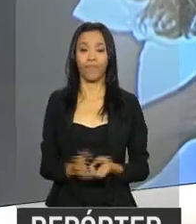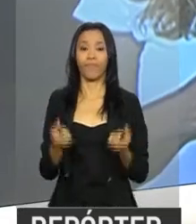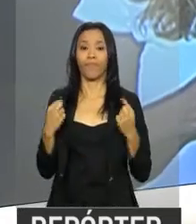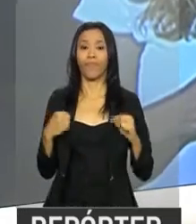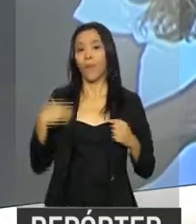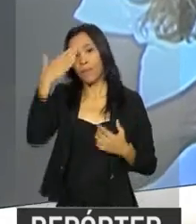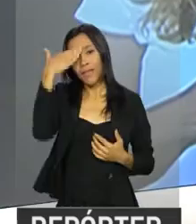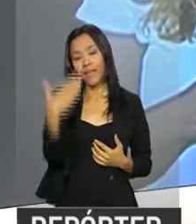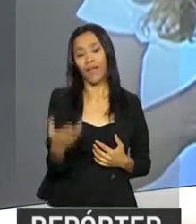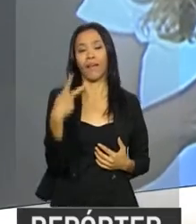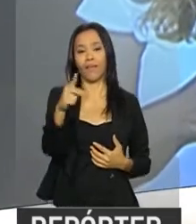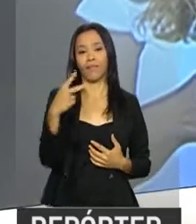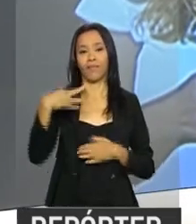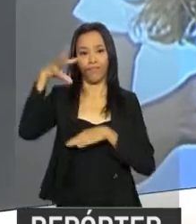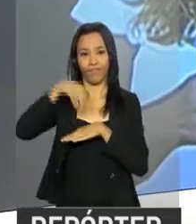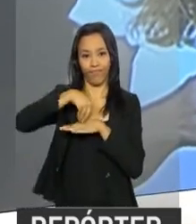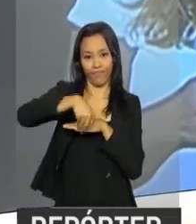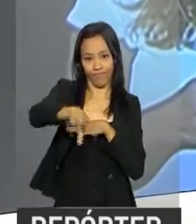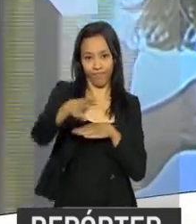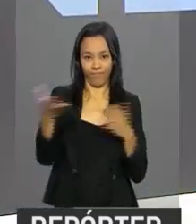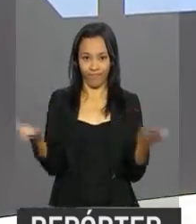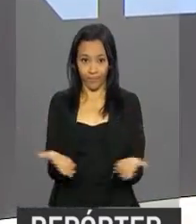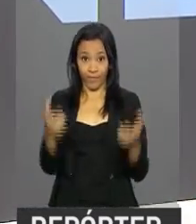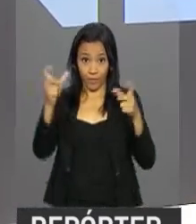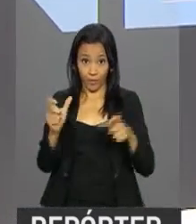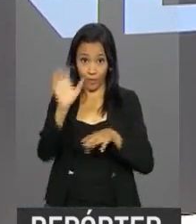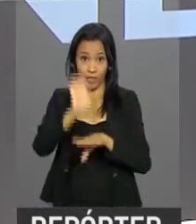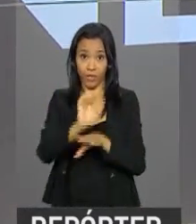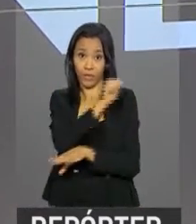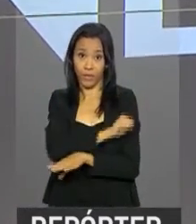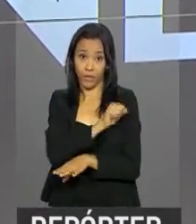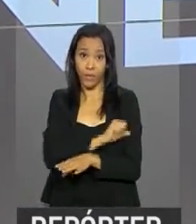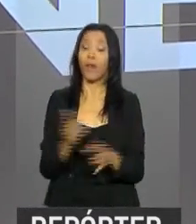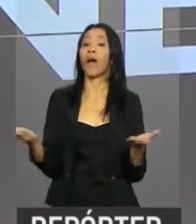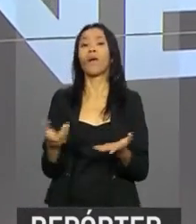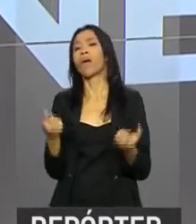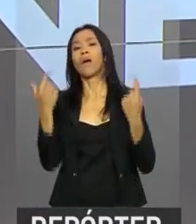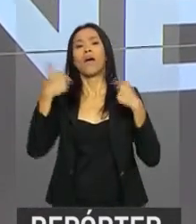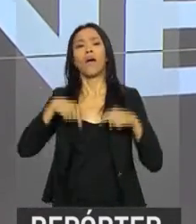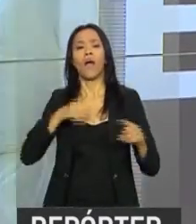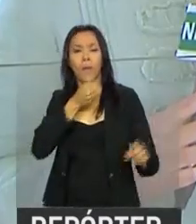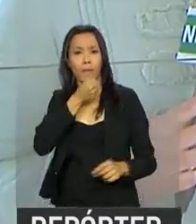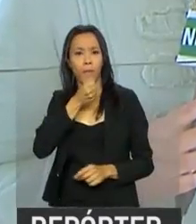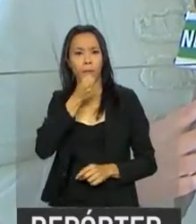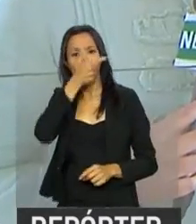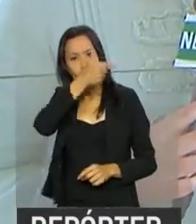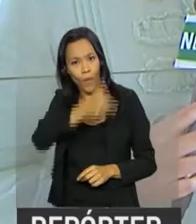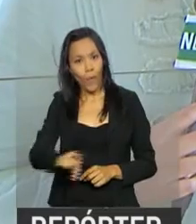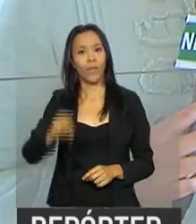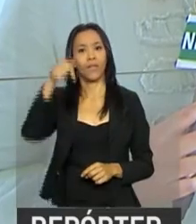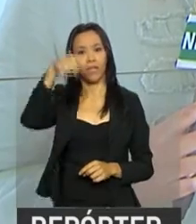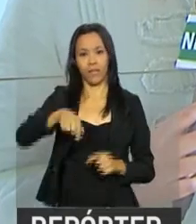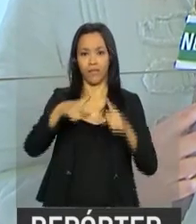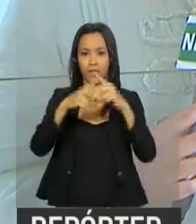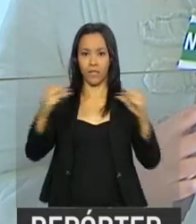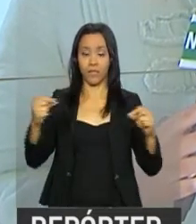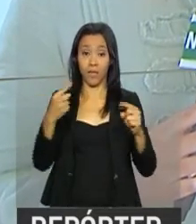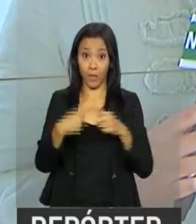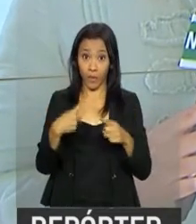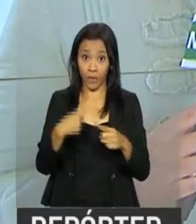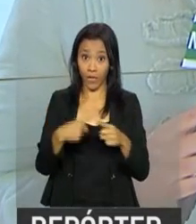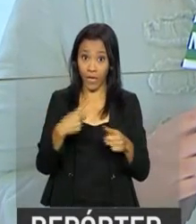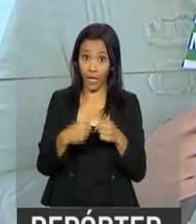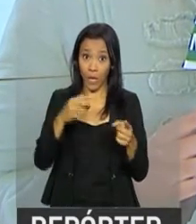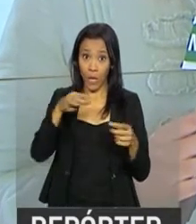Obrigada, Natália, pelas suas informações ao vivo e do Rio de Janeiro. Vamos conversar agora com a repórter Thaísa Dias, aqui em Brasília, porque o